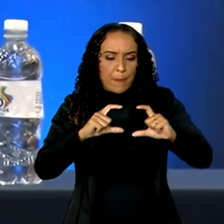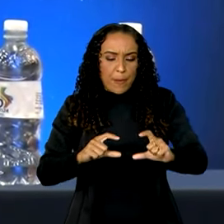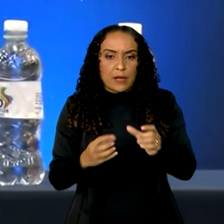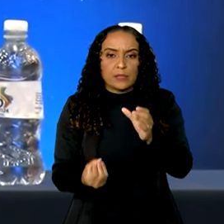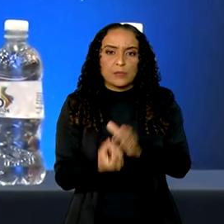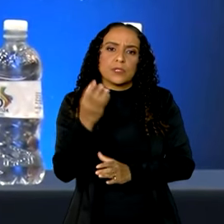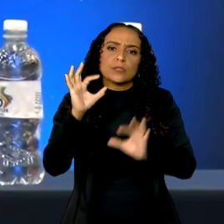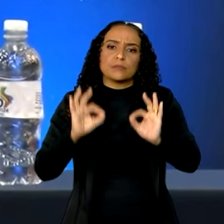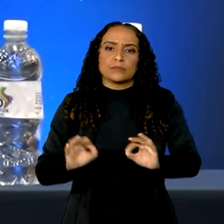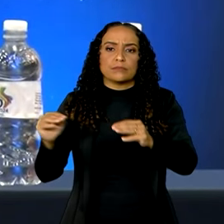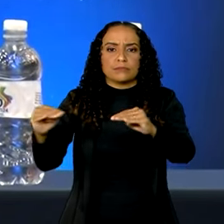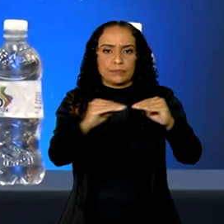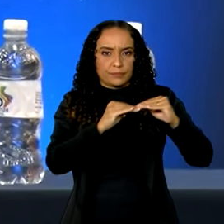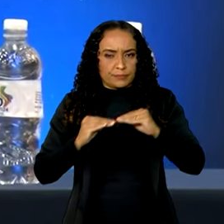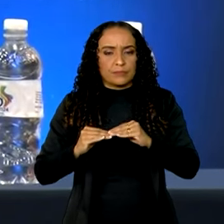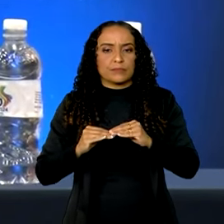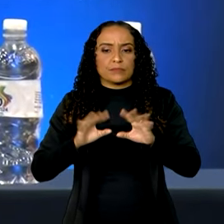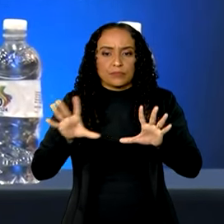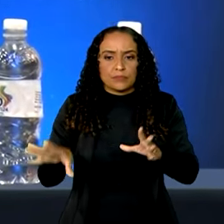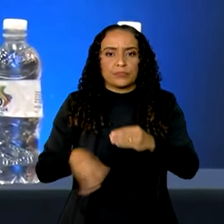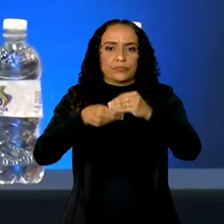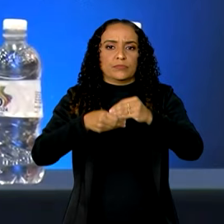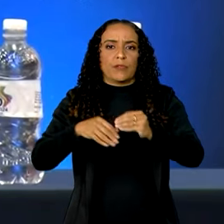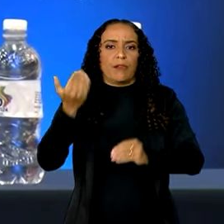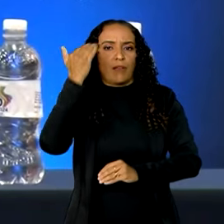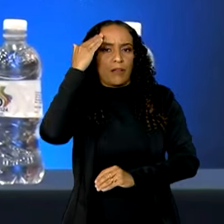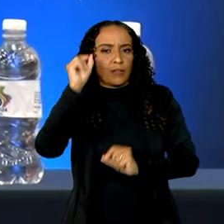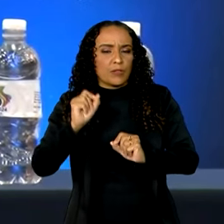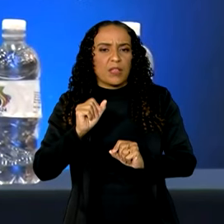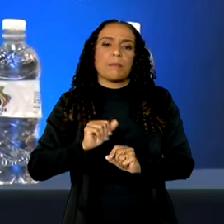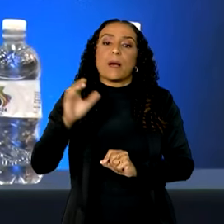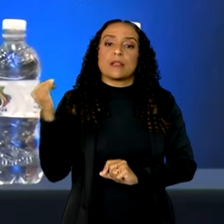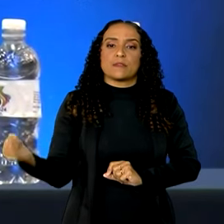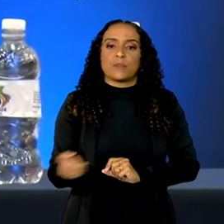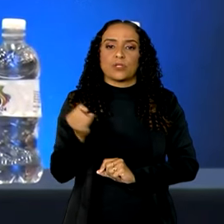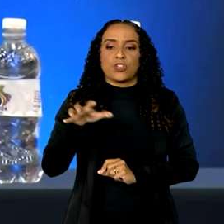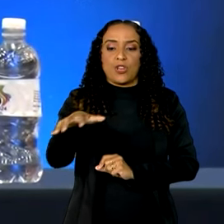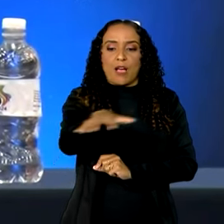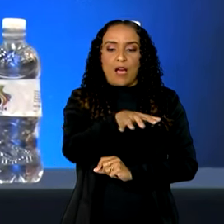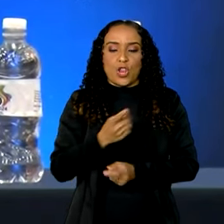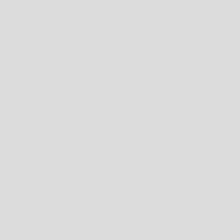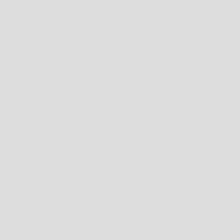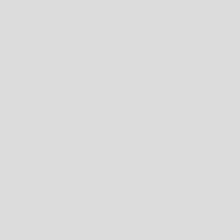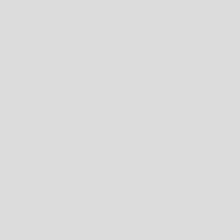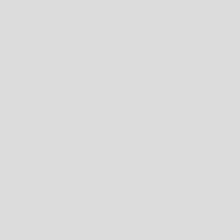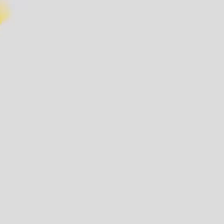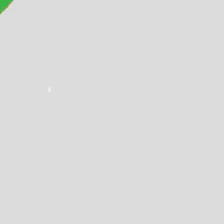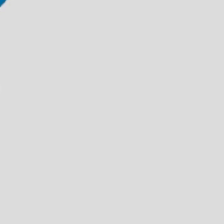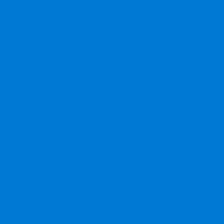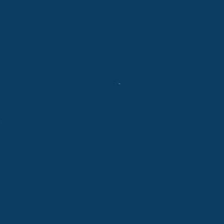de maneira consensual, incorporam entendimentos nas mais importantes áreas da economia mundial.